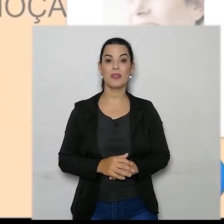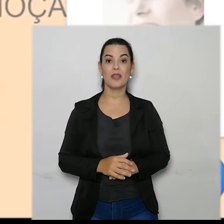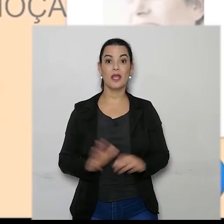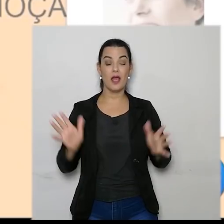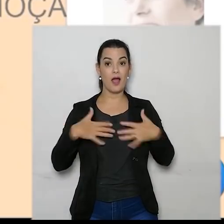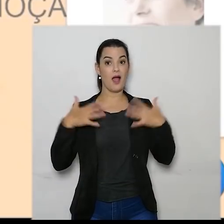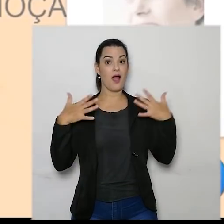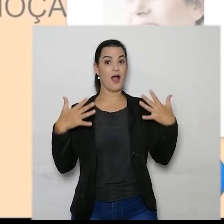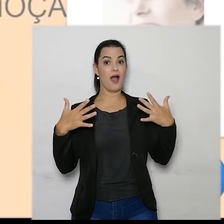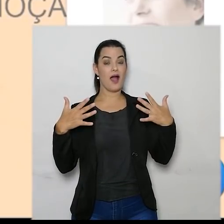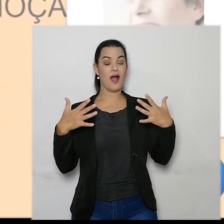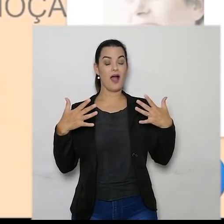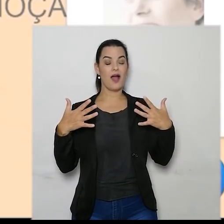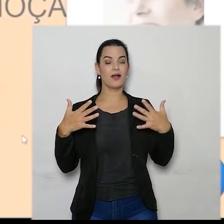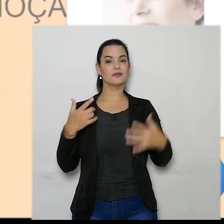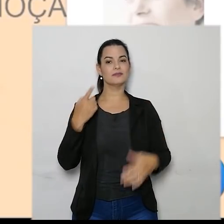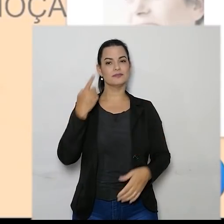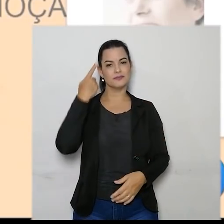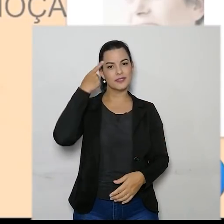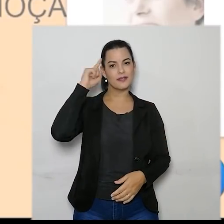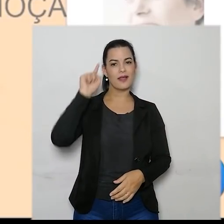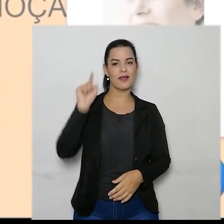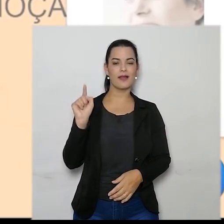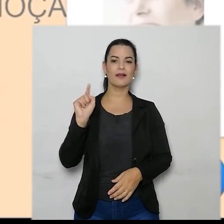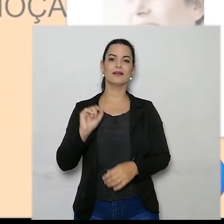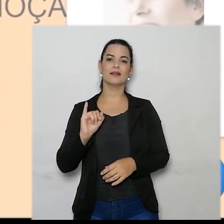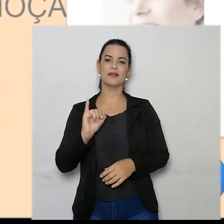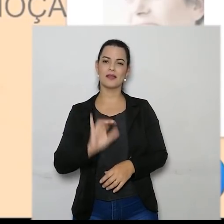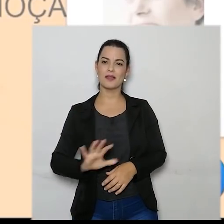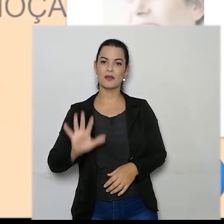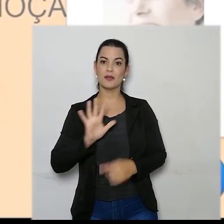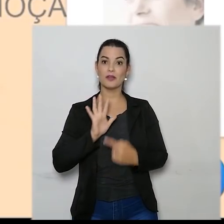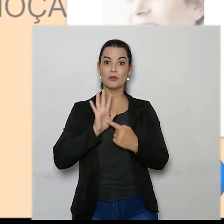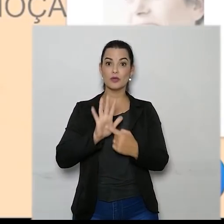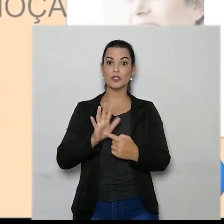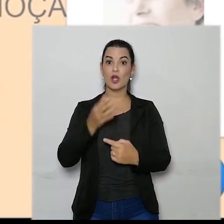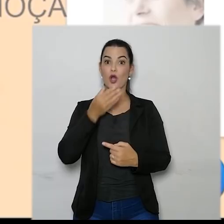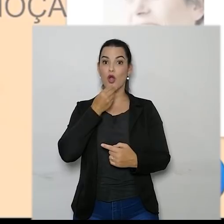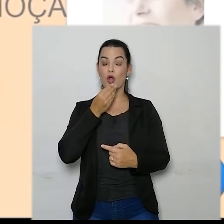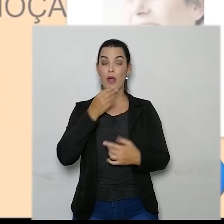Surpresa! A ideia dessa imagem é mostrar esse rapaz aqui.